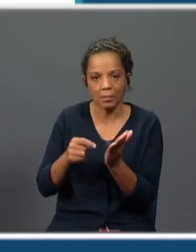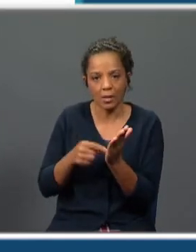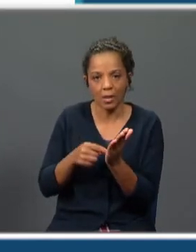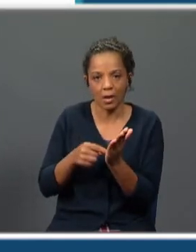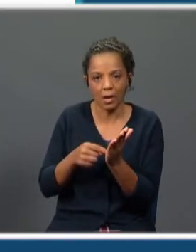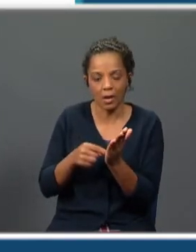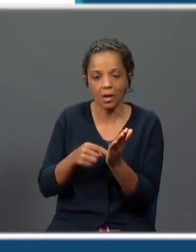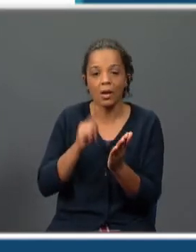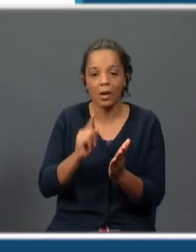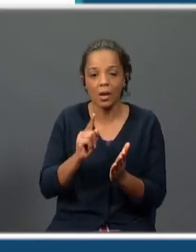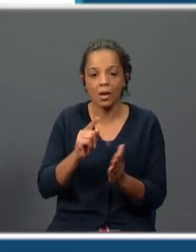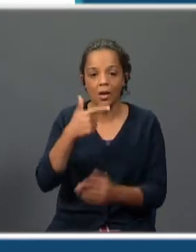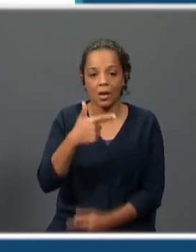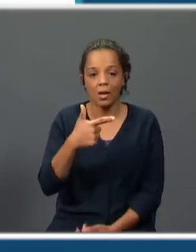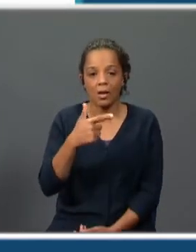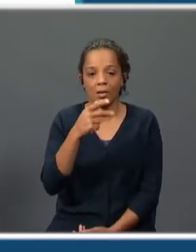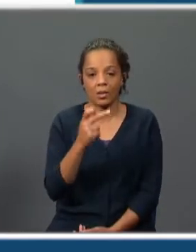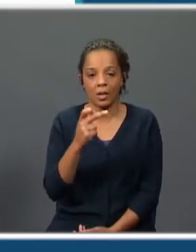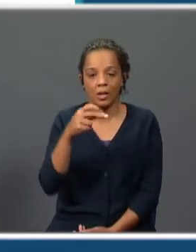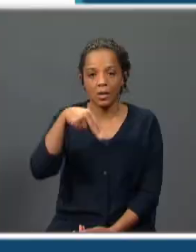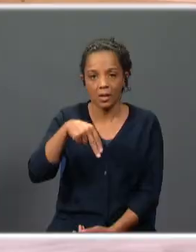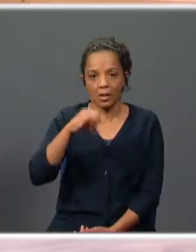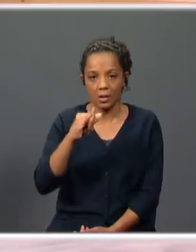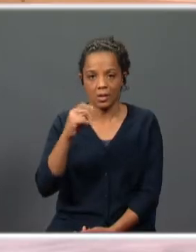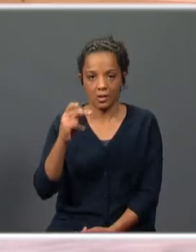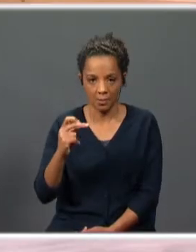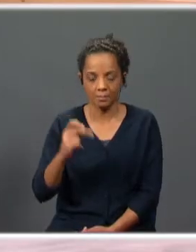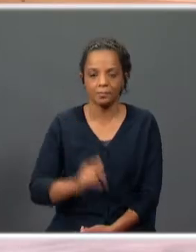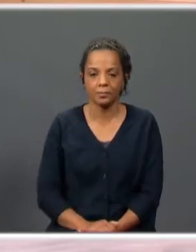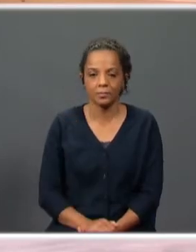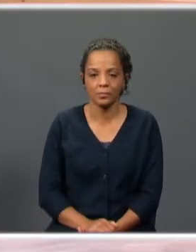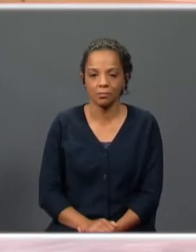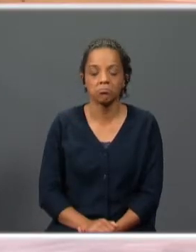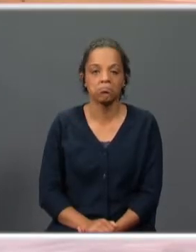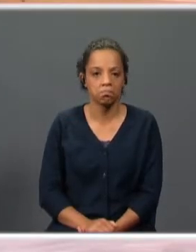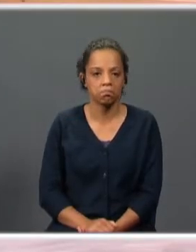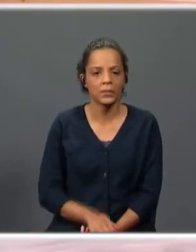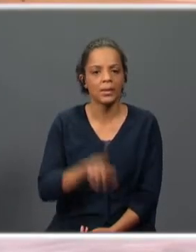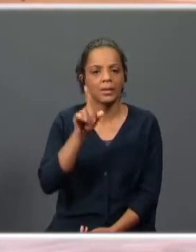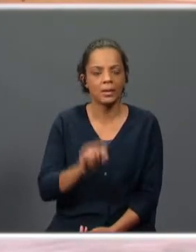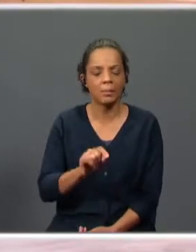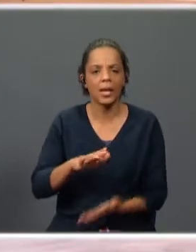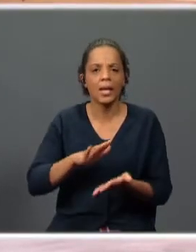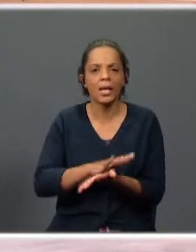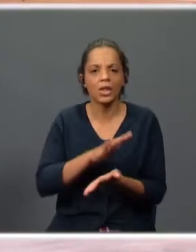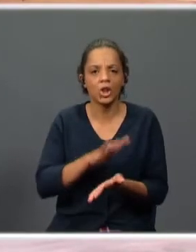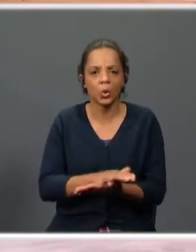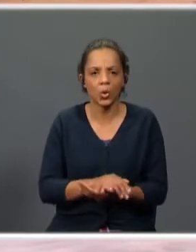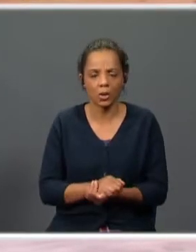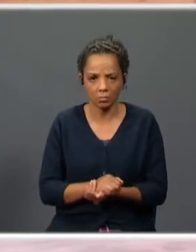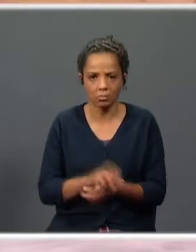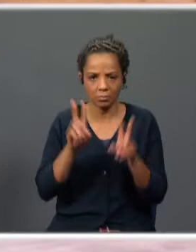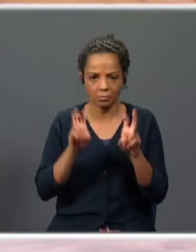nosso livro, que é a Tânia Clímaco. Ora, temos também a editora, só